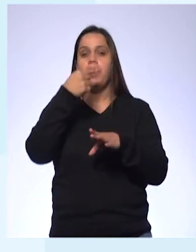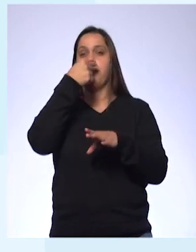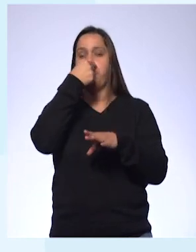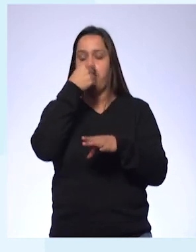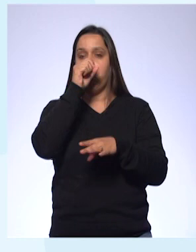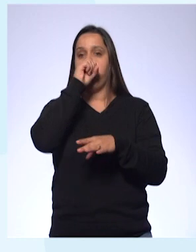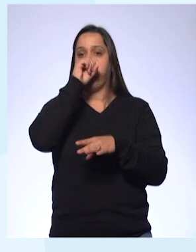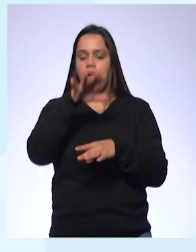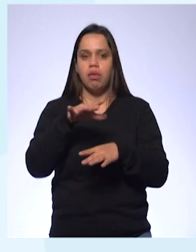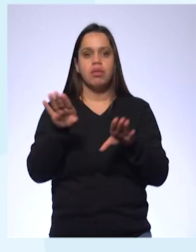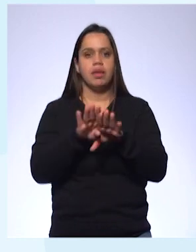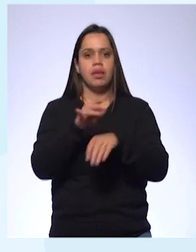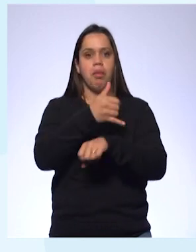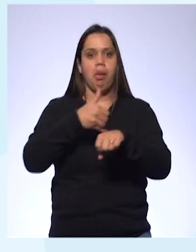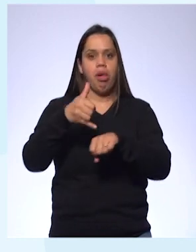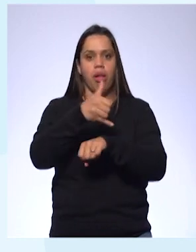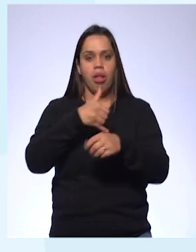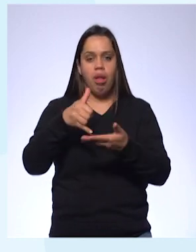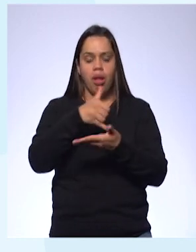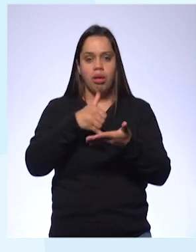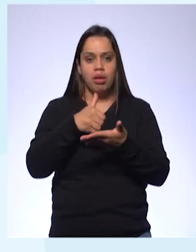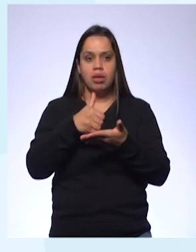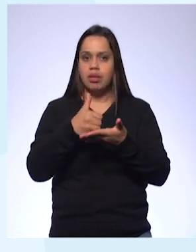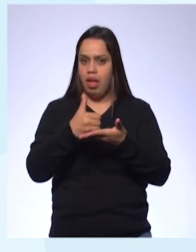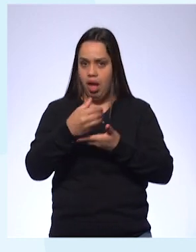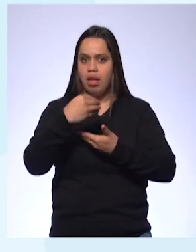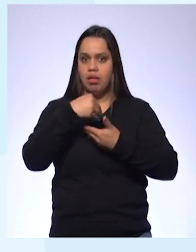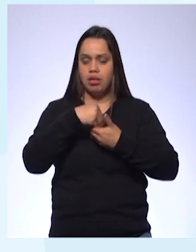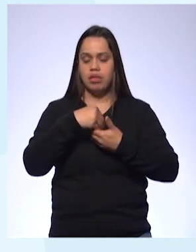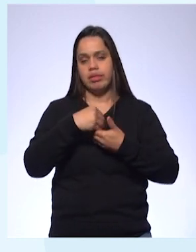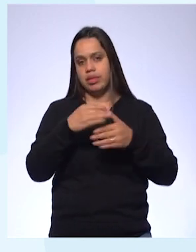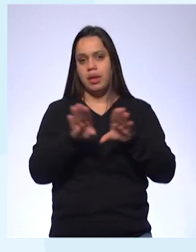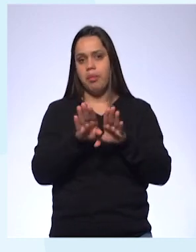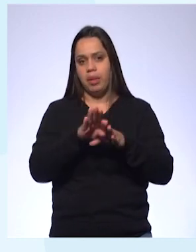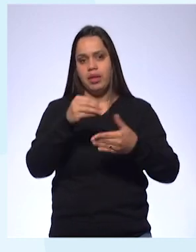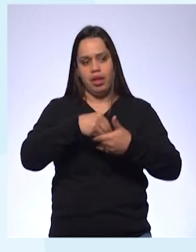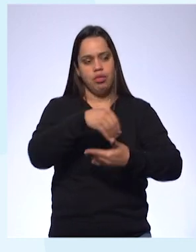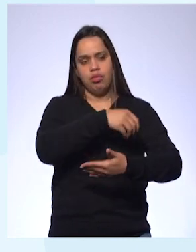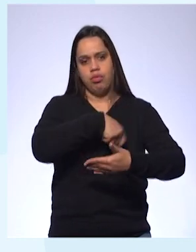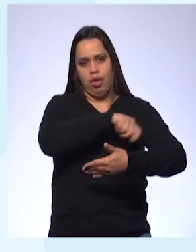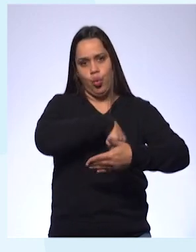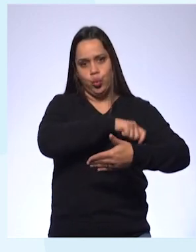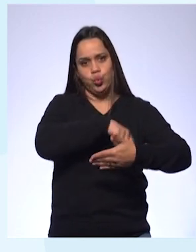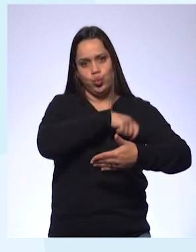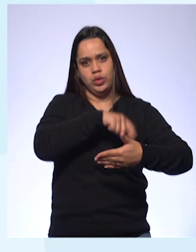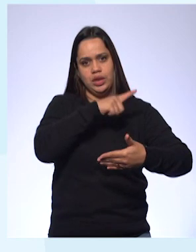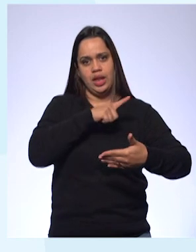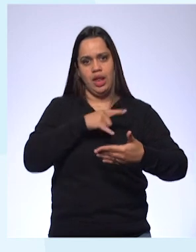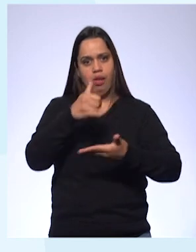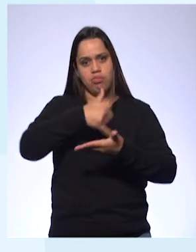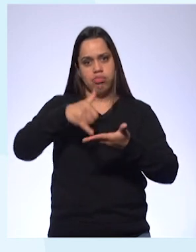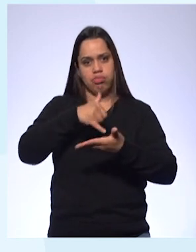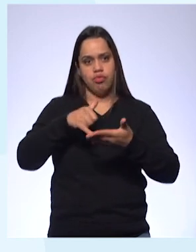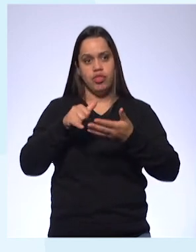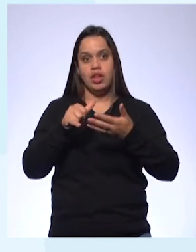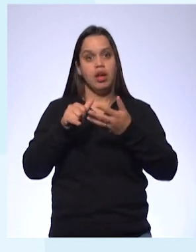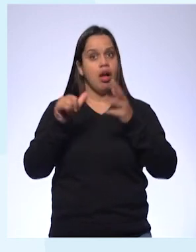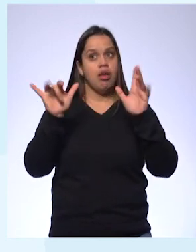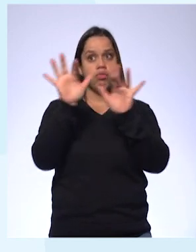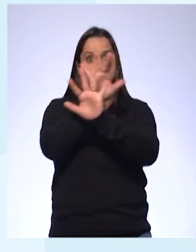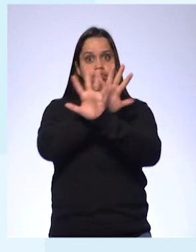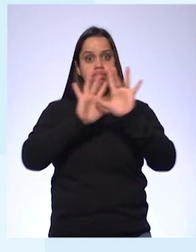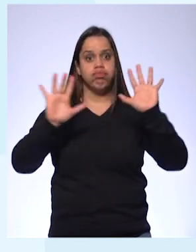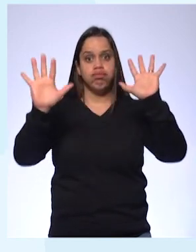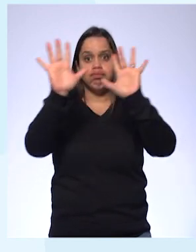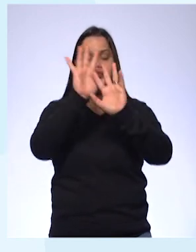de gordura, isso aí está bem presente na sua cozinha. Né? Na sua cozinha tem partículas de gordura que ficam em suspensão no ar,